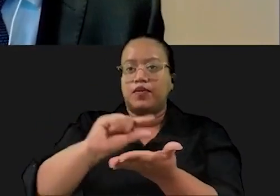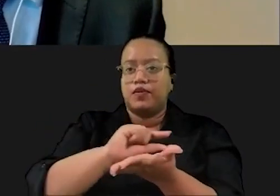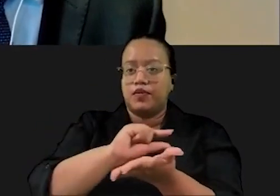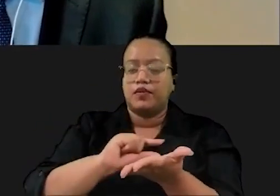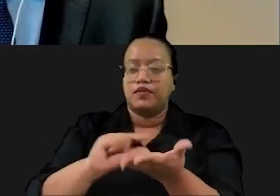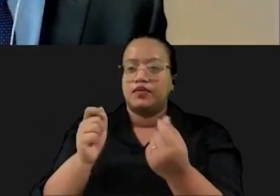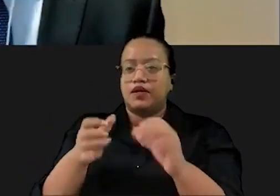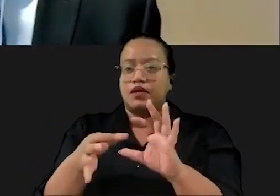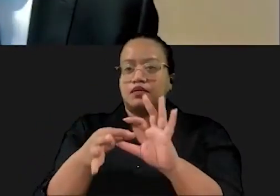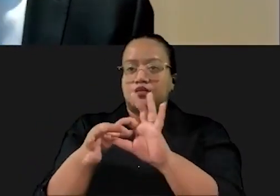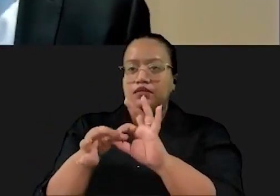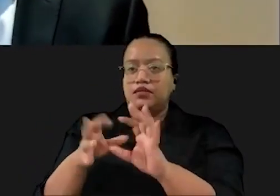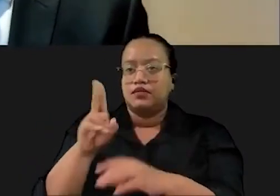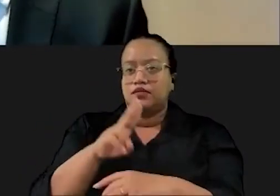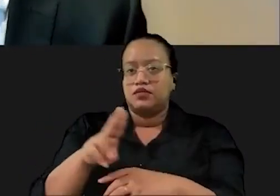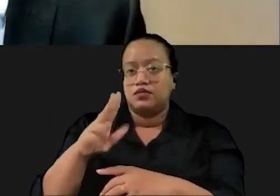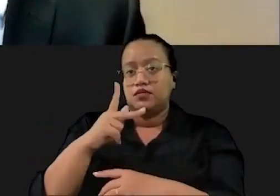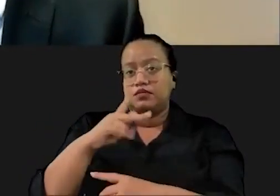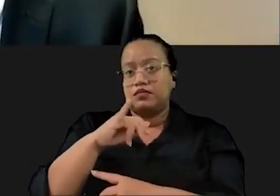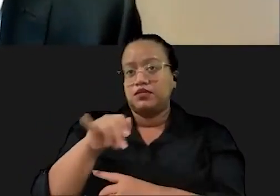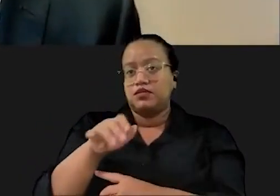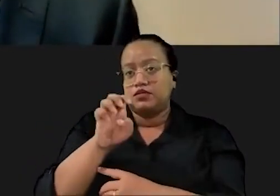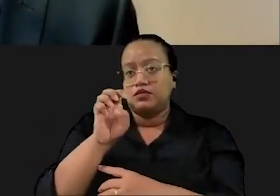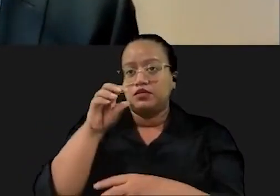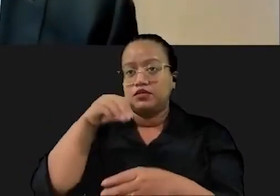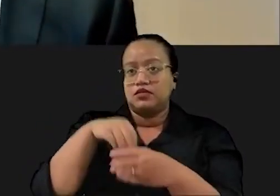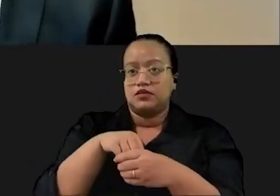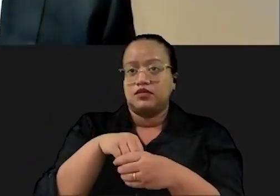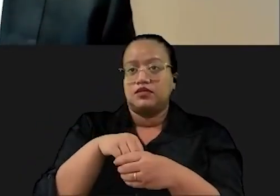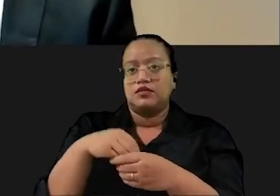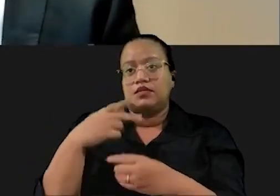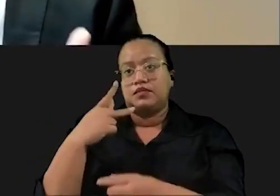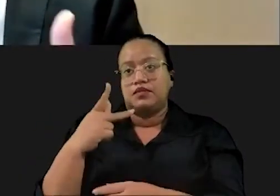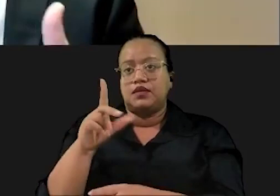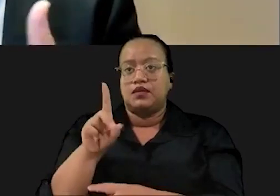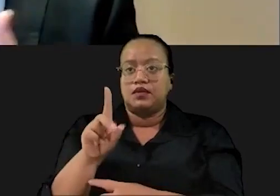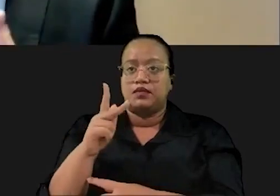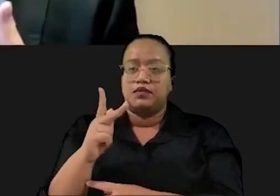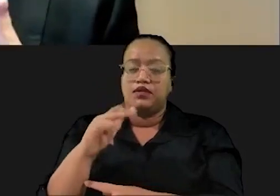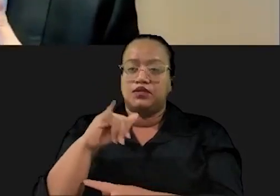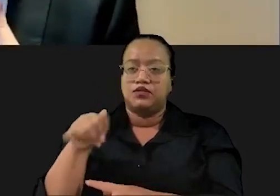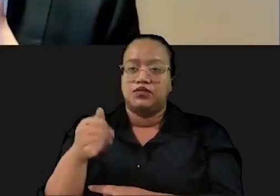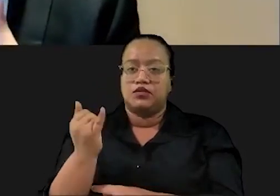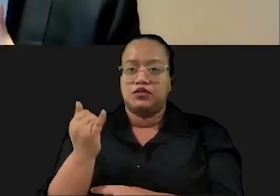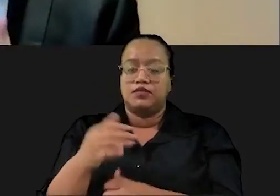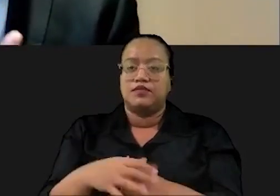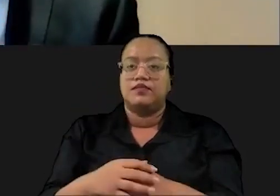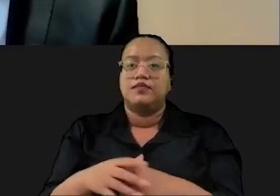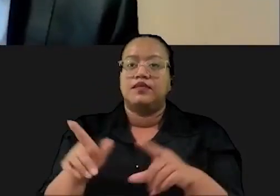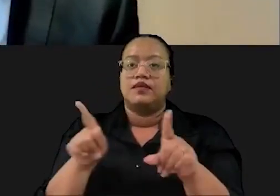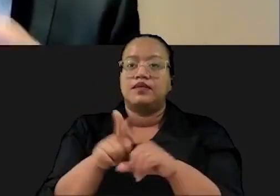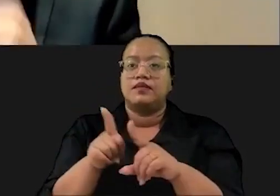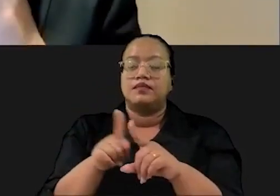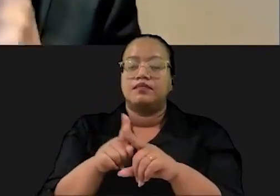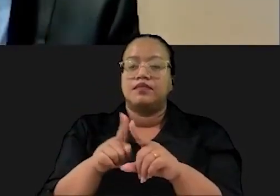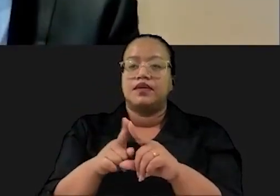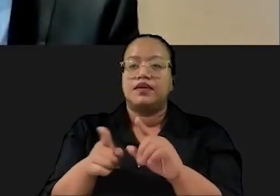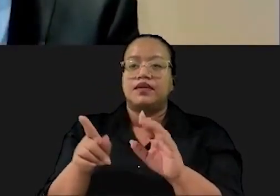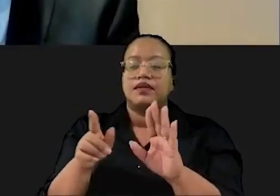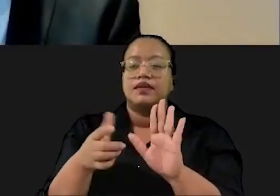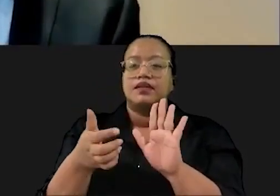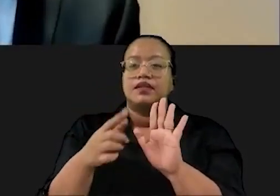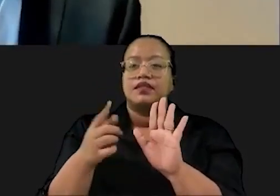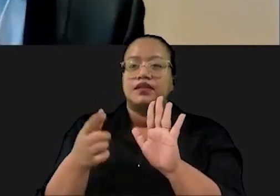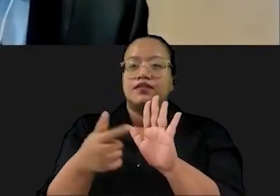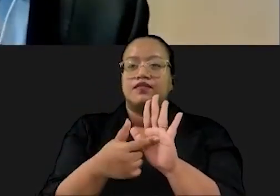PDPJ. E, por fim, desenvolvimento de interfaces de usuário. Interface de usuário, para nós, para a maior parte dos usuários, ou